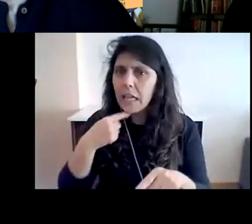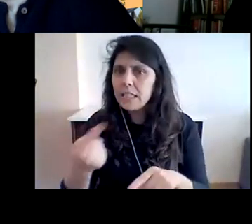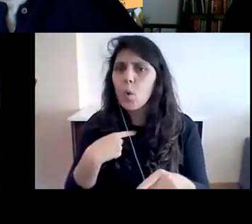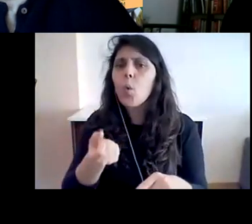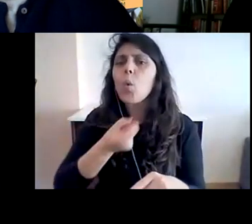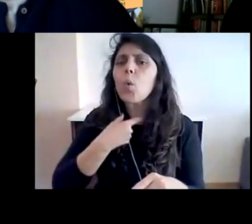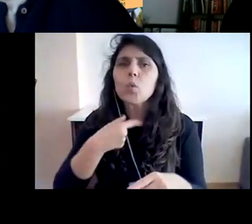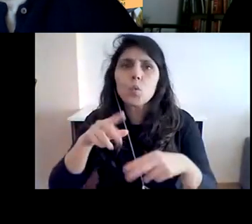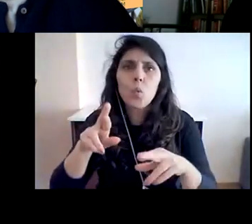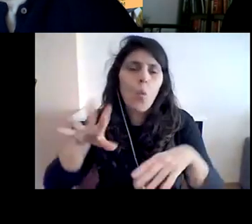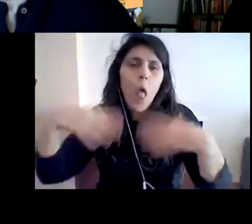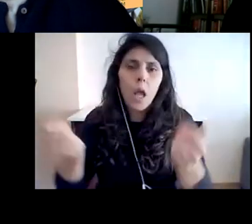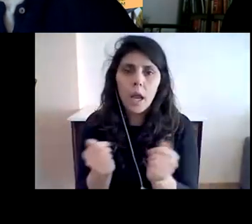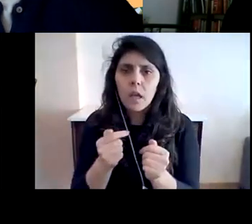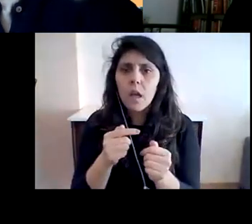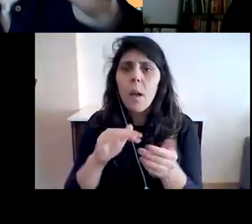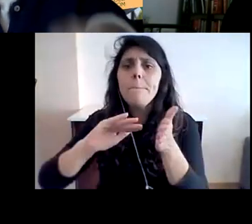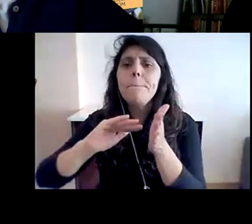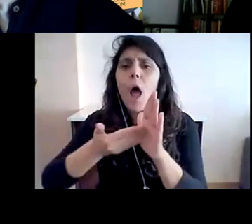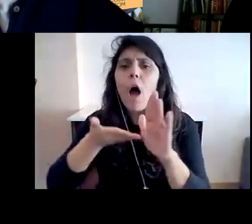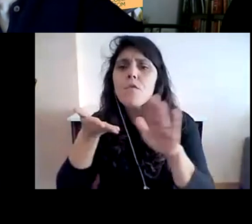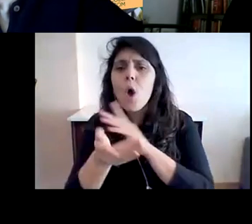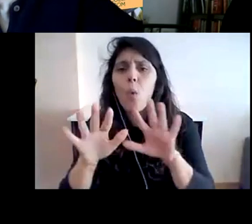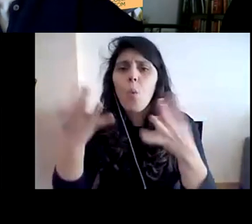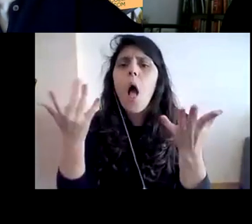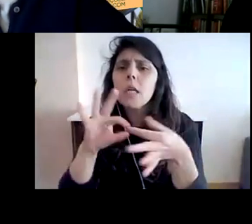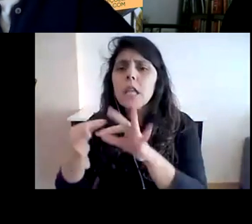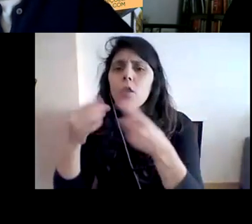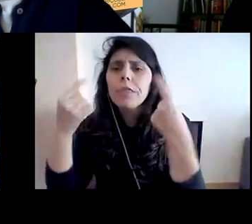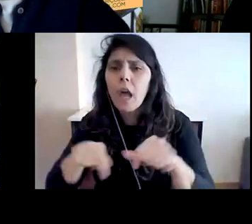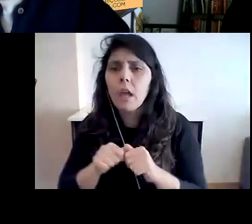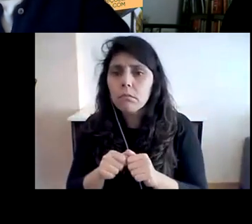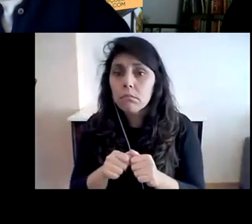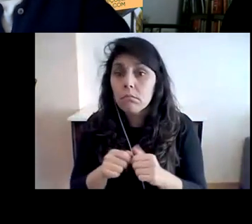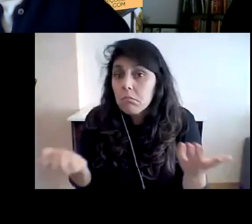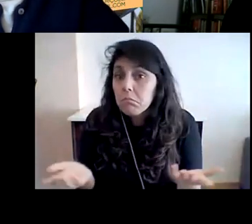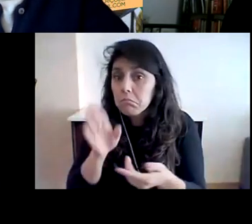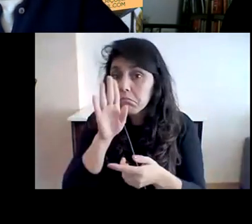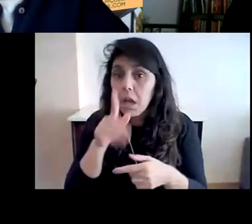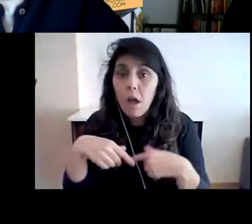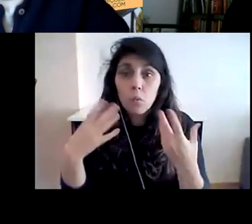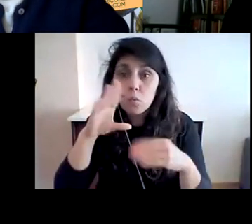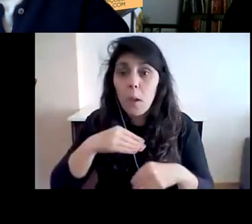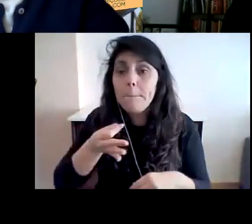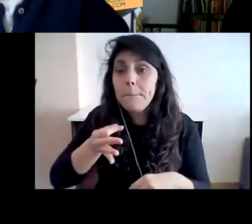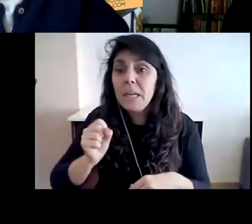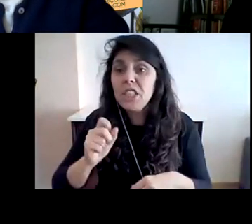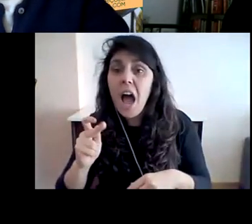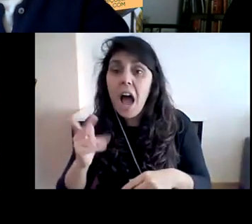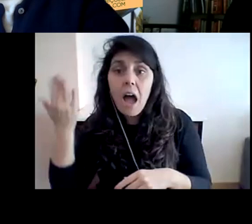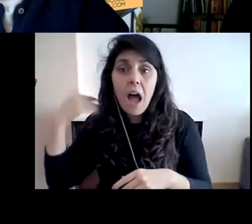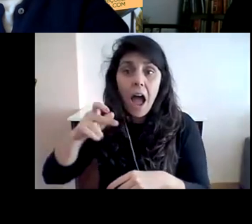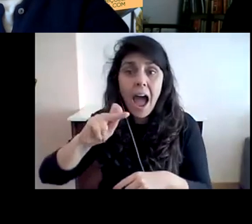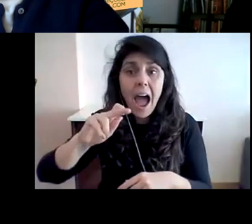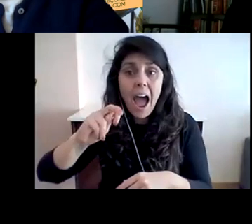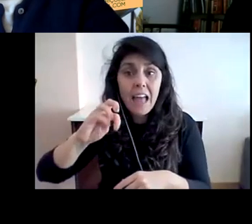X, quais são as provas de ingresso que fazem sentido, se calhar não faz sentido prova de ingresso nenhum. Se calhar mais valia nós temos uma PGA, como tínhamos aqui uns 30 anos, que